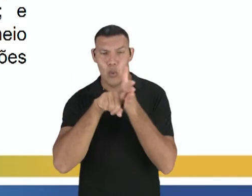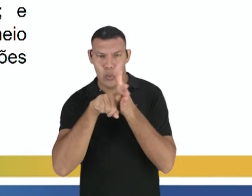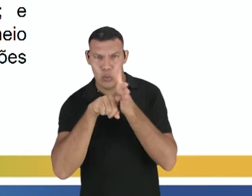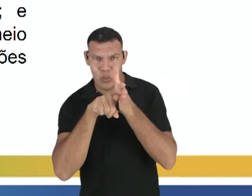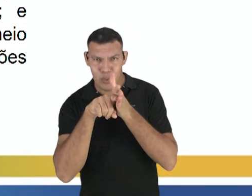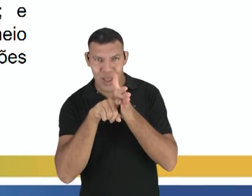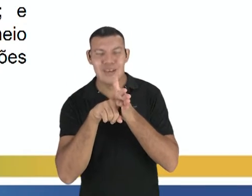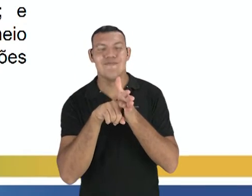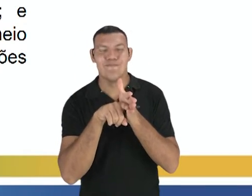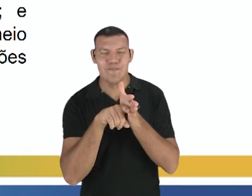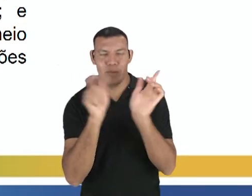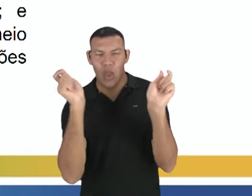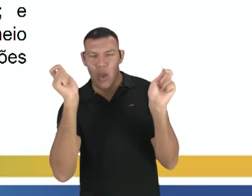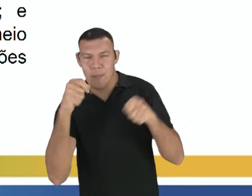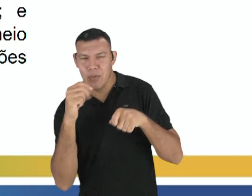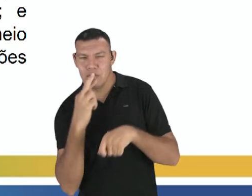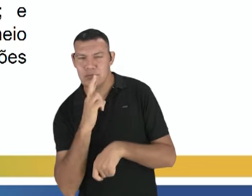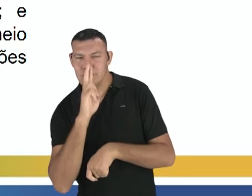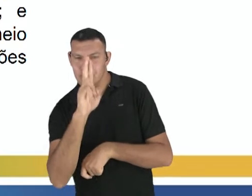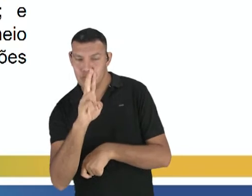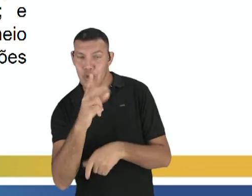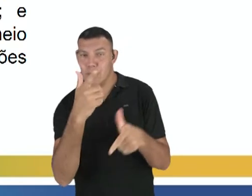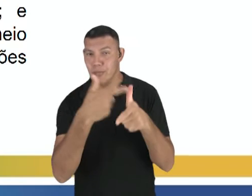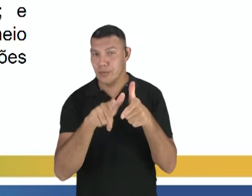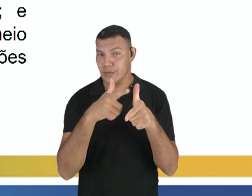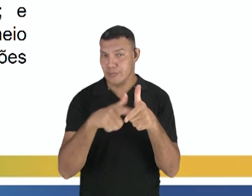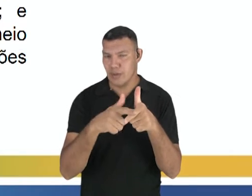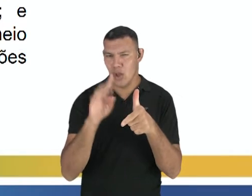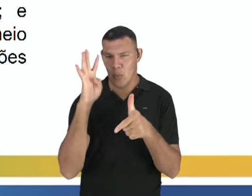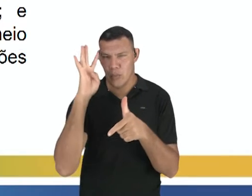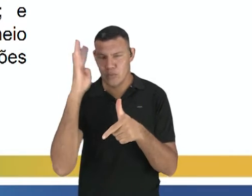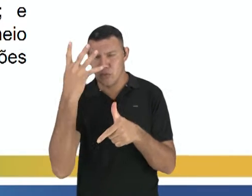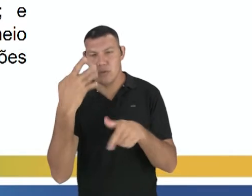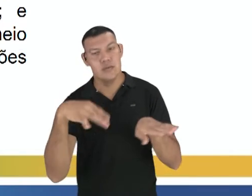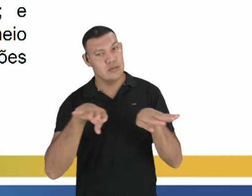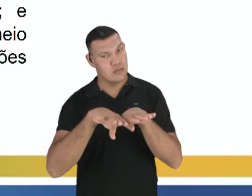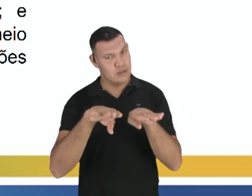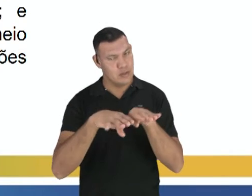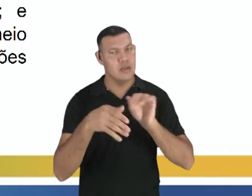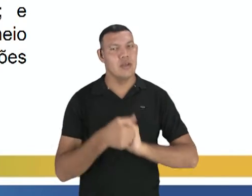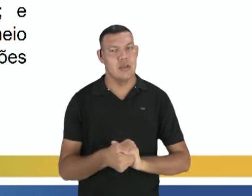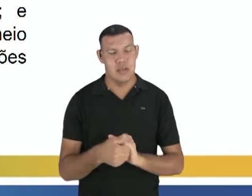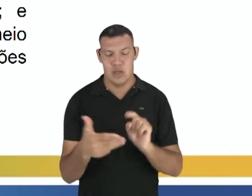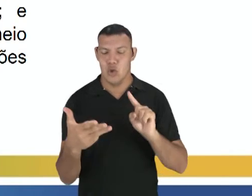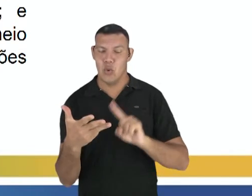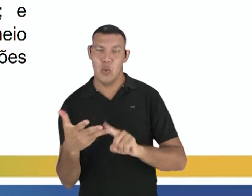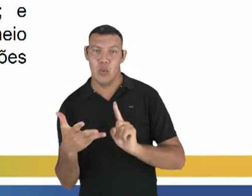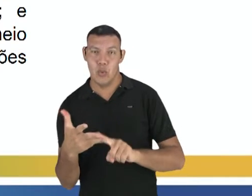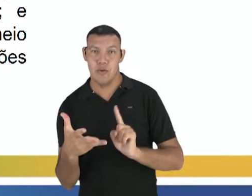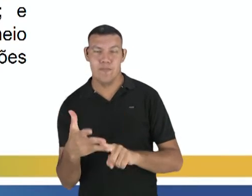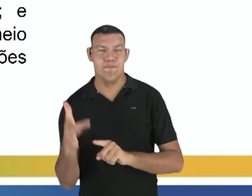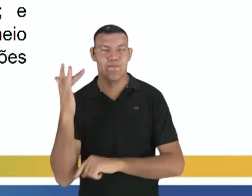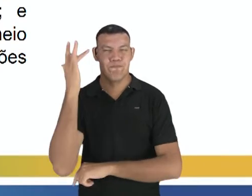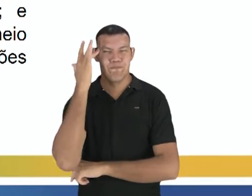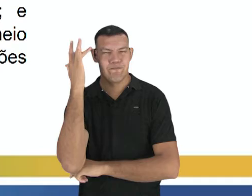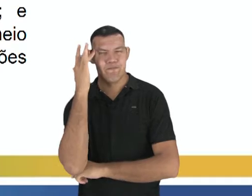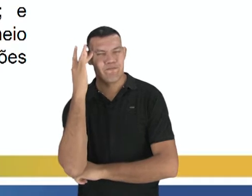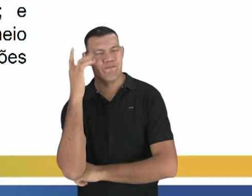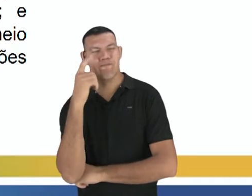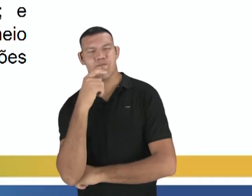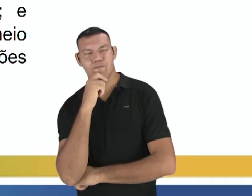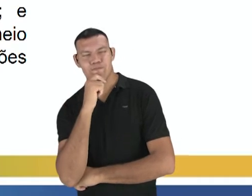pesquisadores buscam possíveis respostas para aquele problema. Além disso, nós temos a dedução, que é a